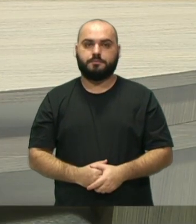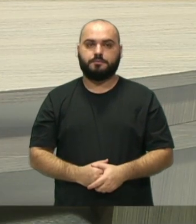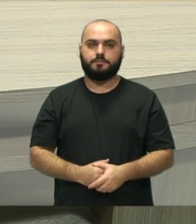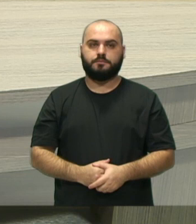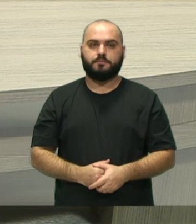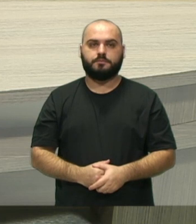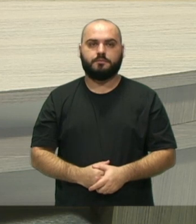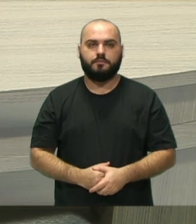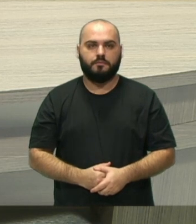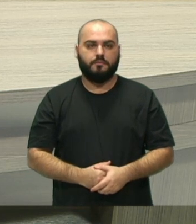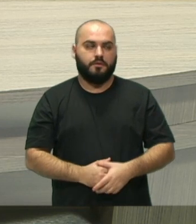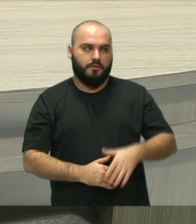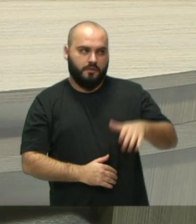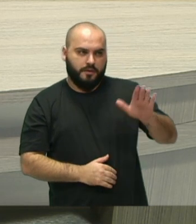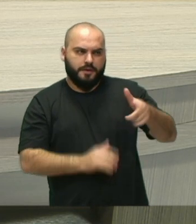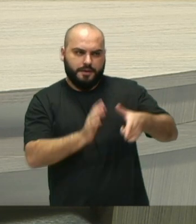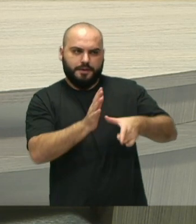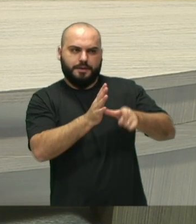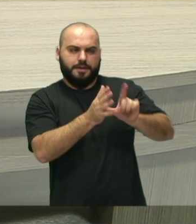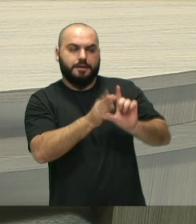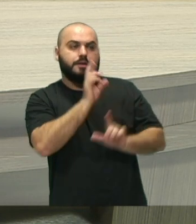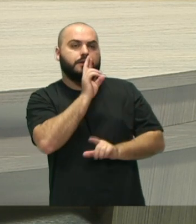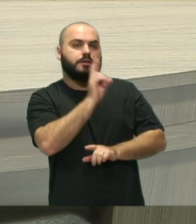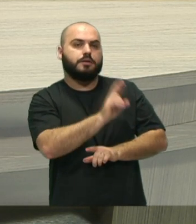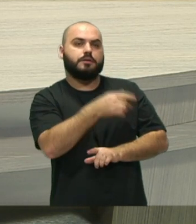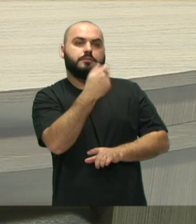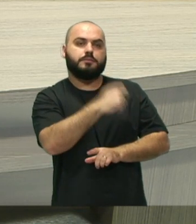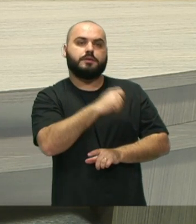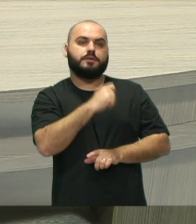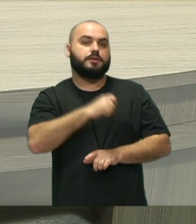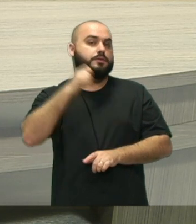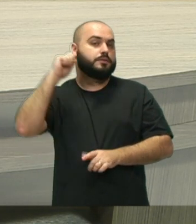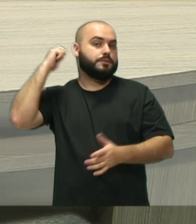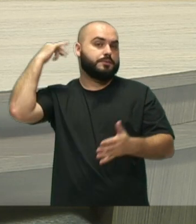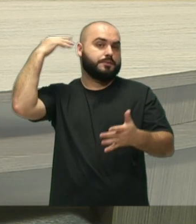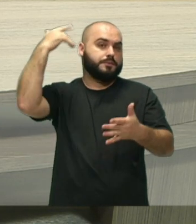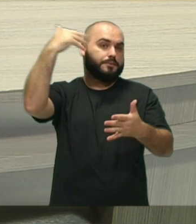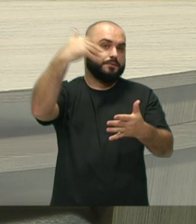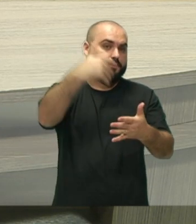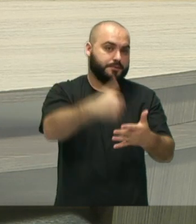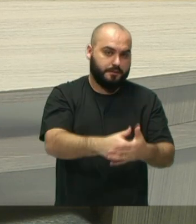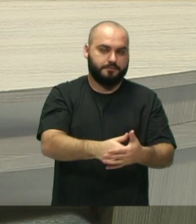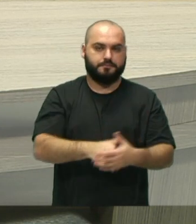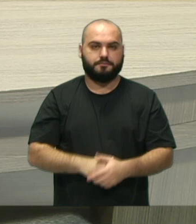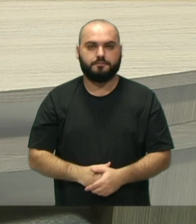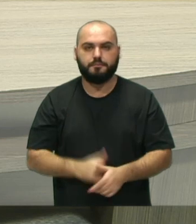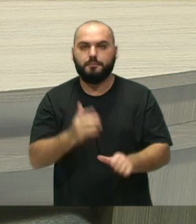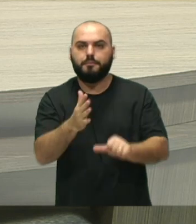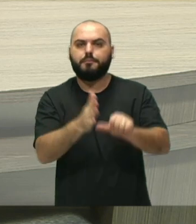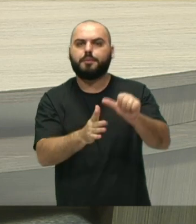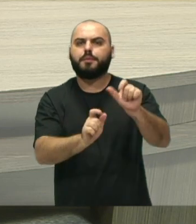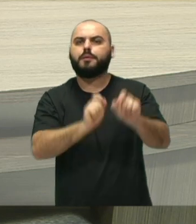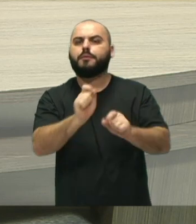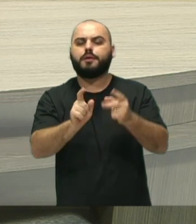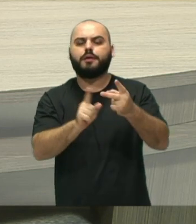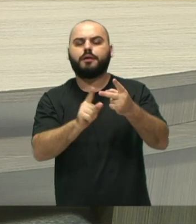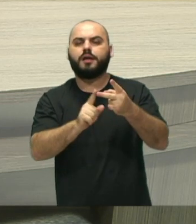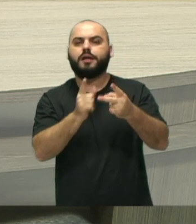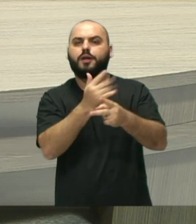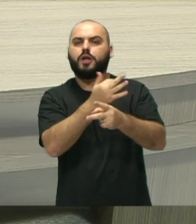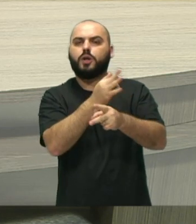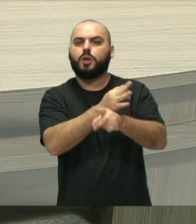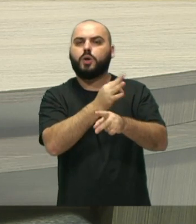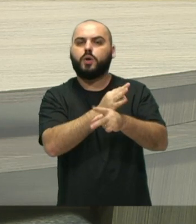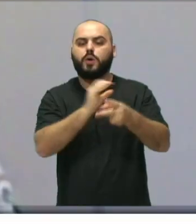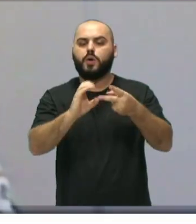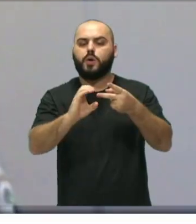Elisa, eu acho que para te responder essa questão, a gente precisa revisitar algumas questões. Primeiro, o que é dor crônica? A gente tem que conceituar o que é